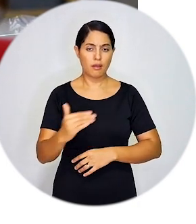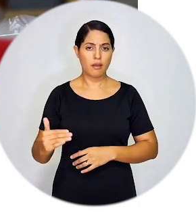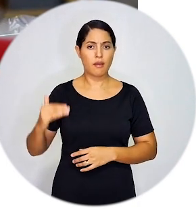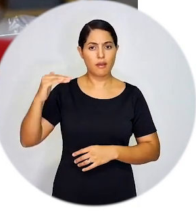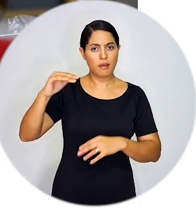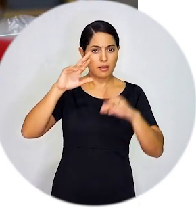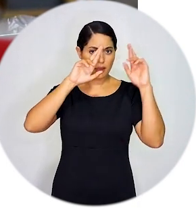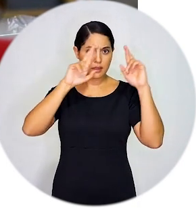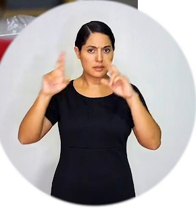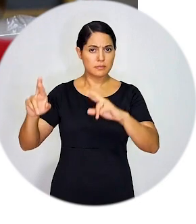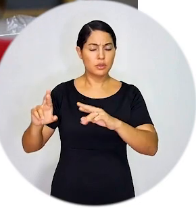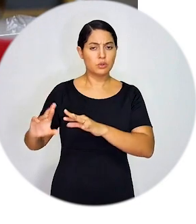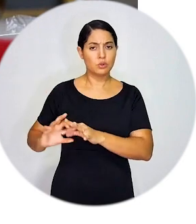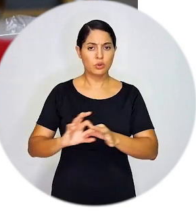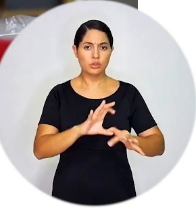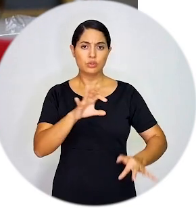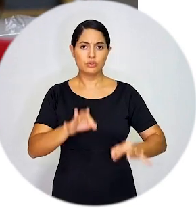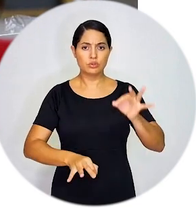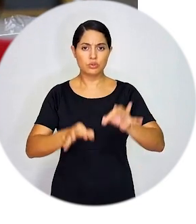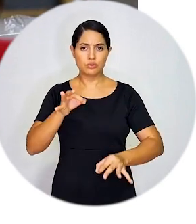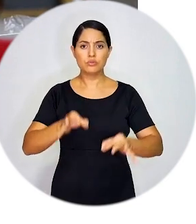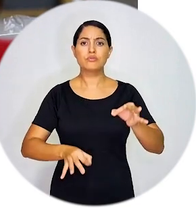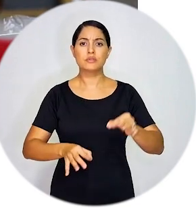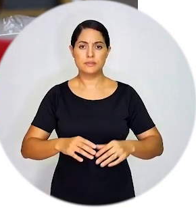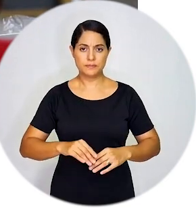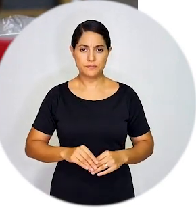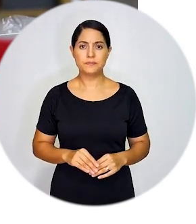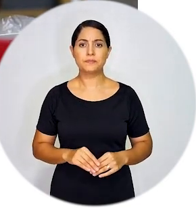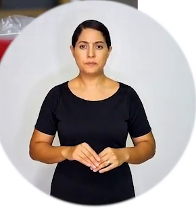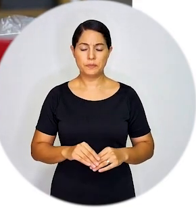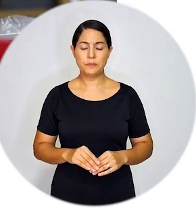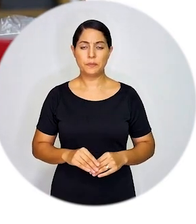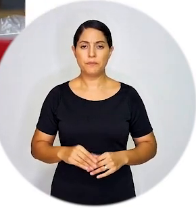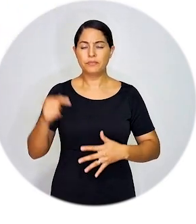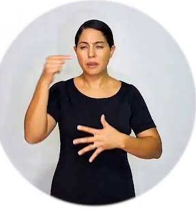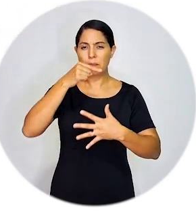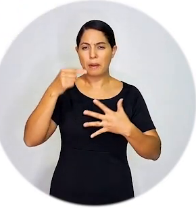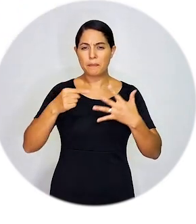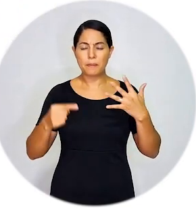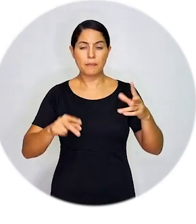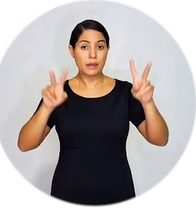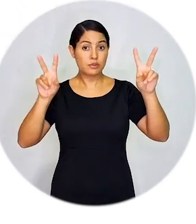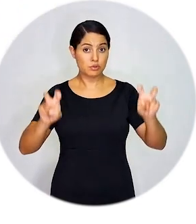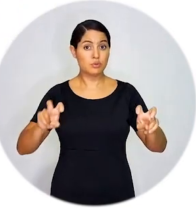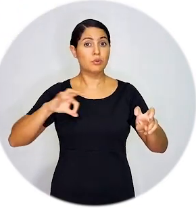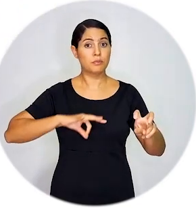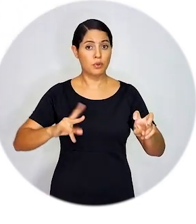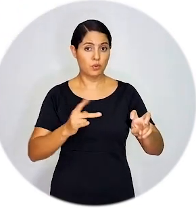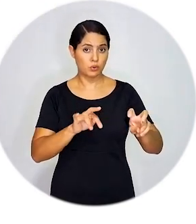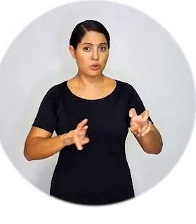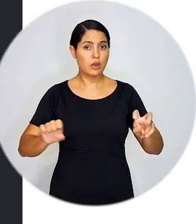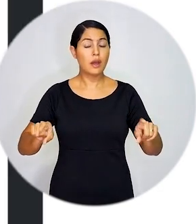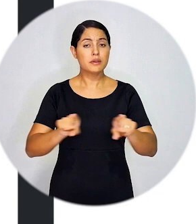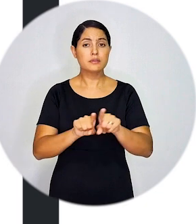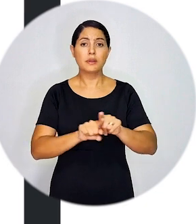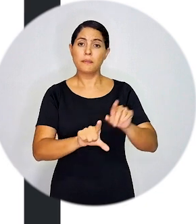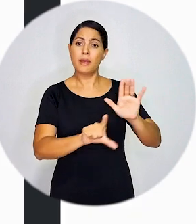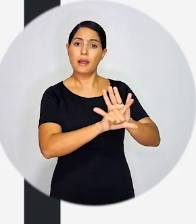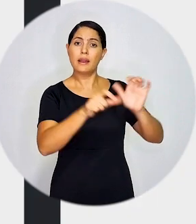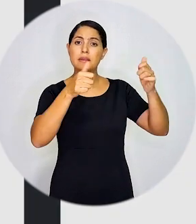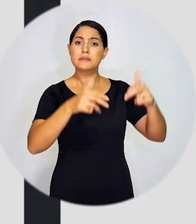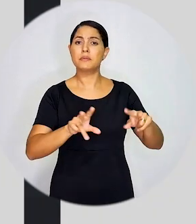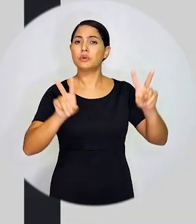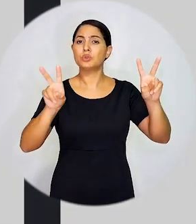é essencial ao Estado de Direito e à Justiça. Fecha aspas. Além das questões relativas aos honorários, a lei também